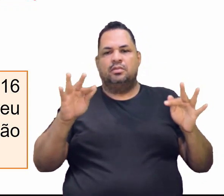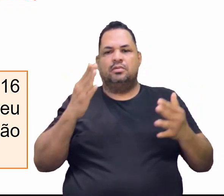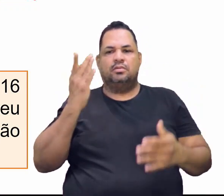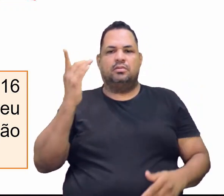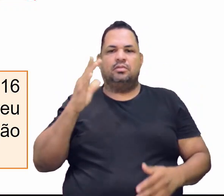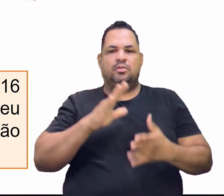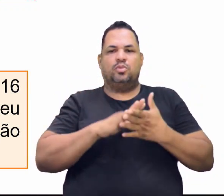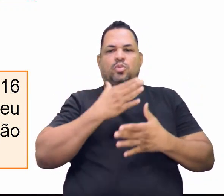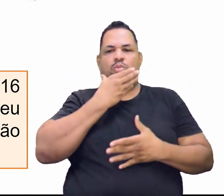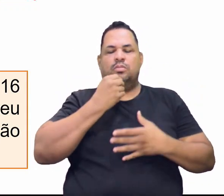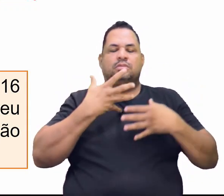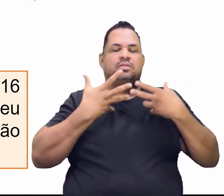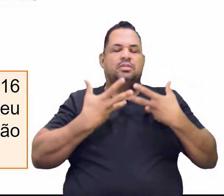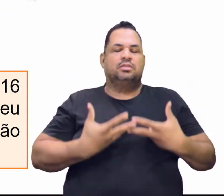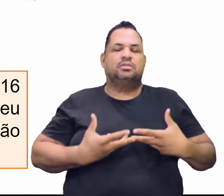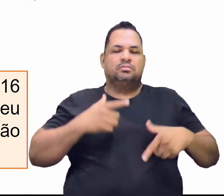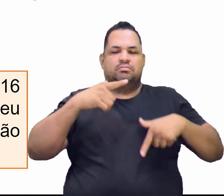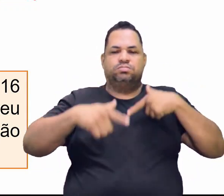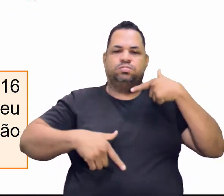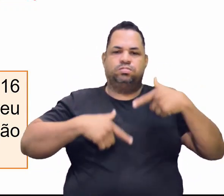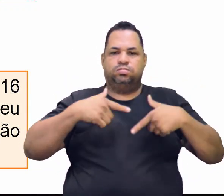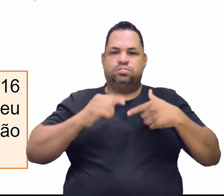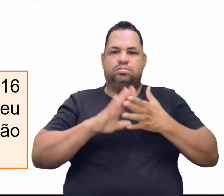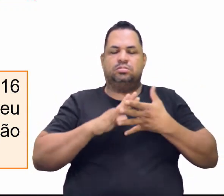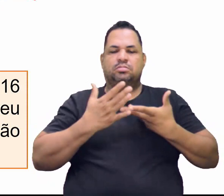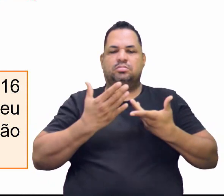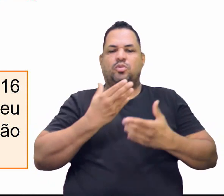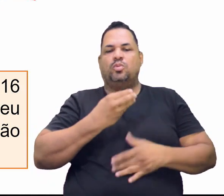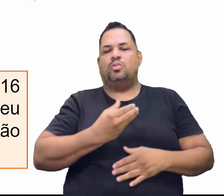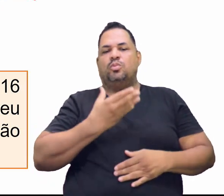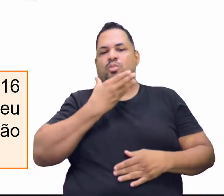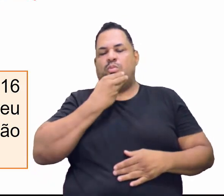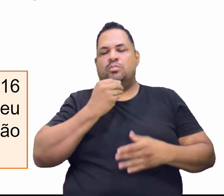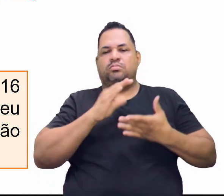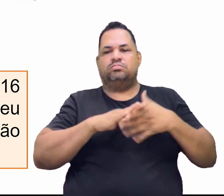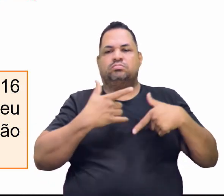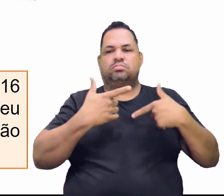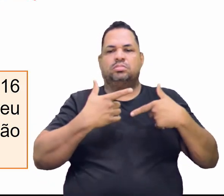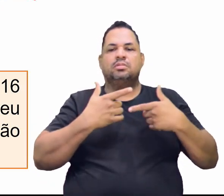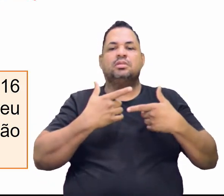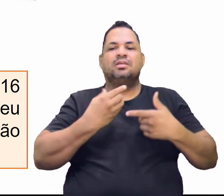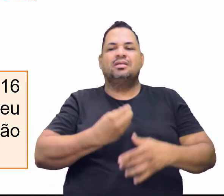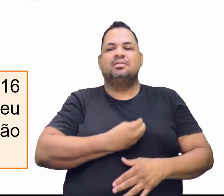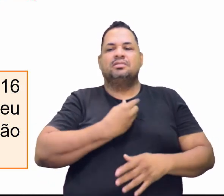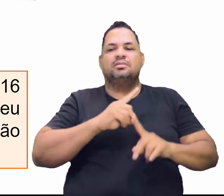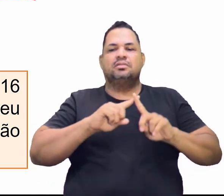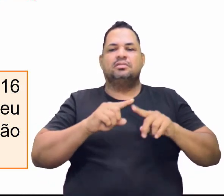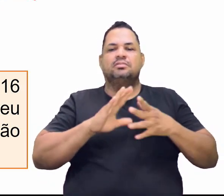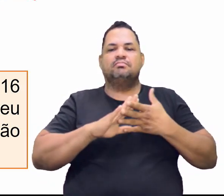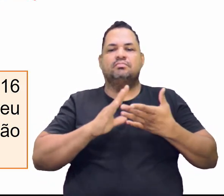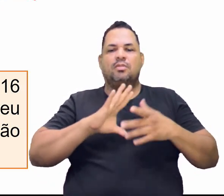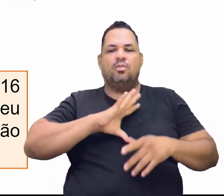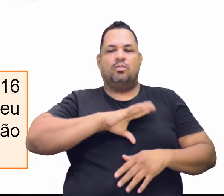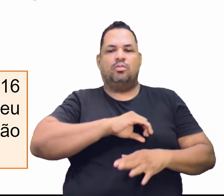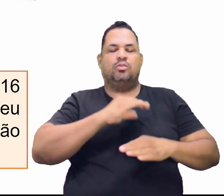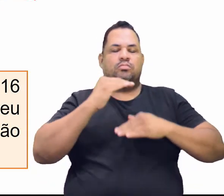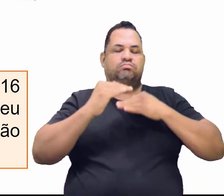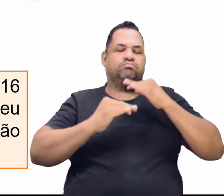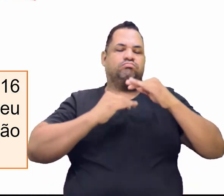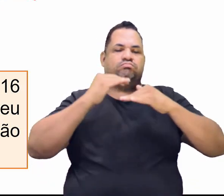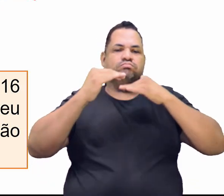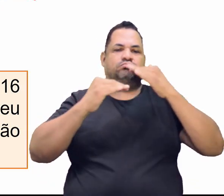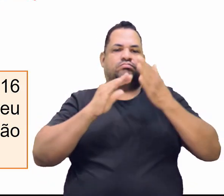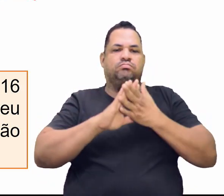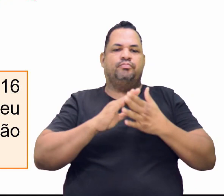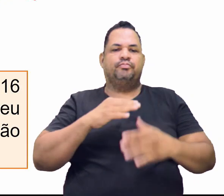frases é essa: o homem cansa de trabalhar, o homem cansa de viver, mas não cansa de amar. Só o amor constrói.